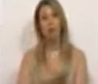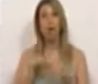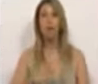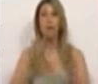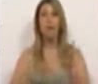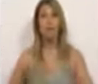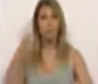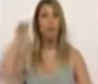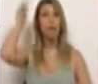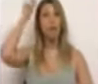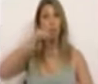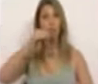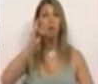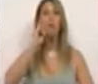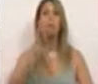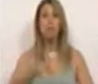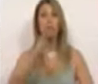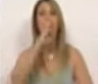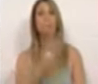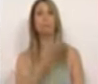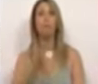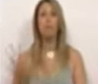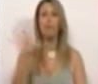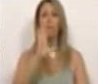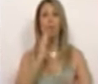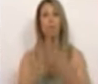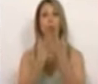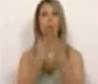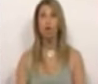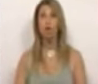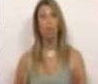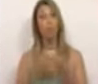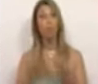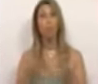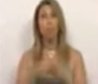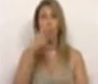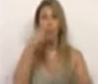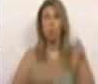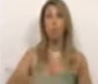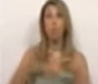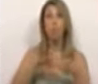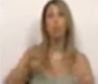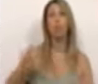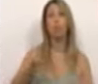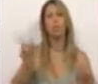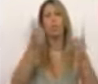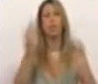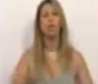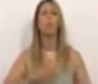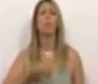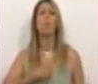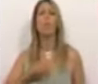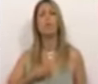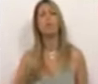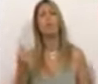da República, têm de ser executados de forma a resolver os problemas do povo e do país e não a preocupação de